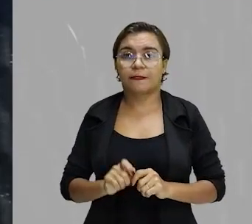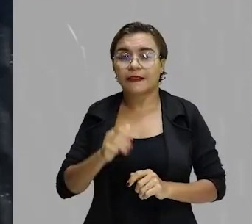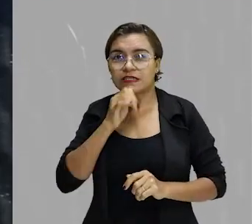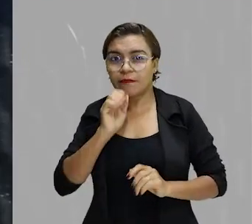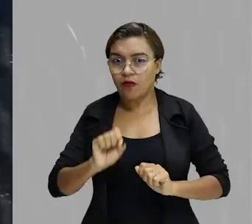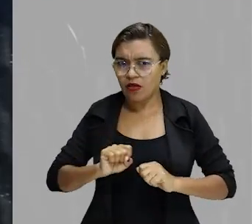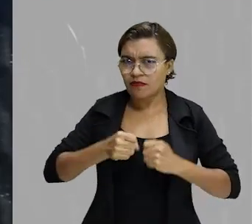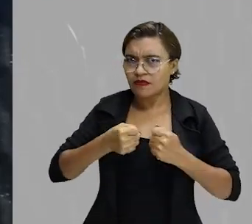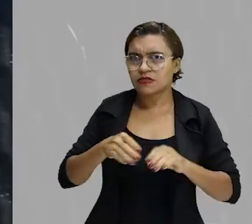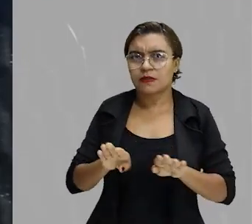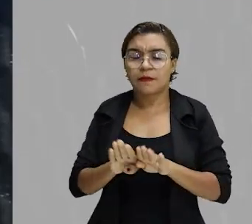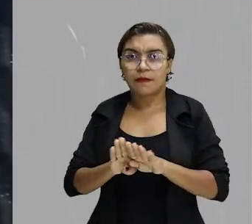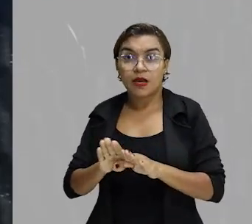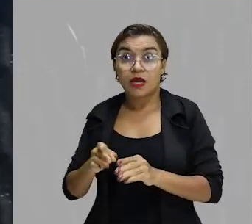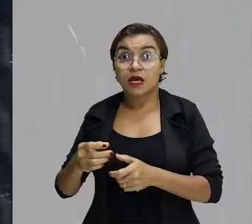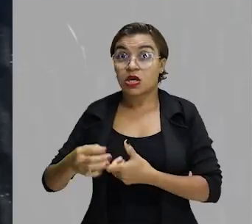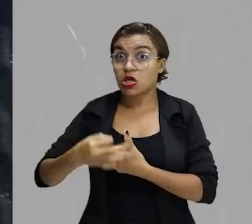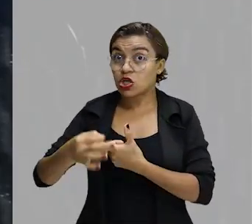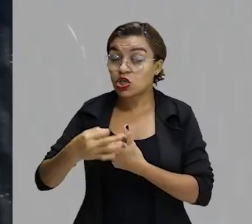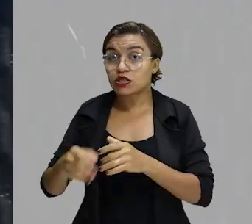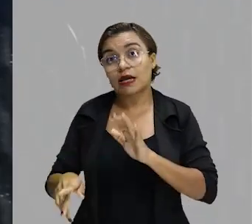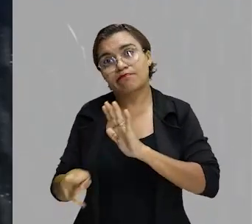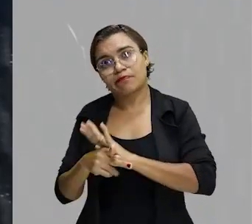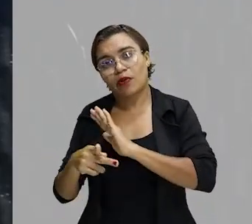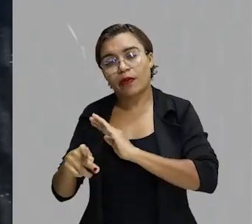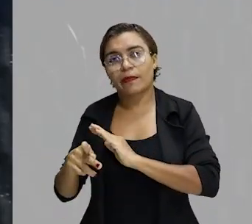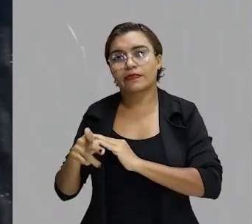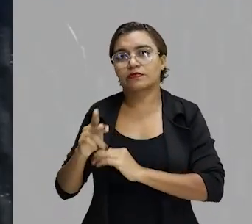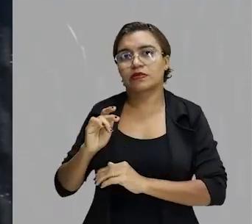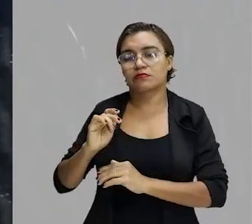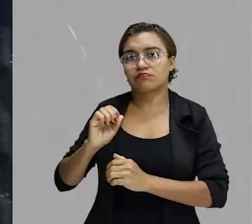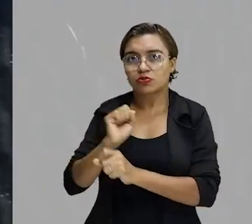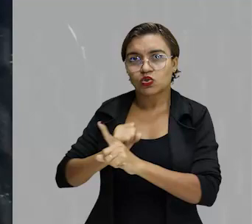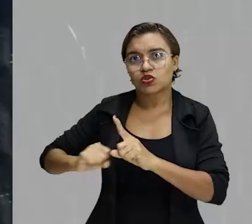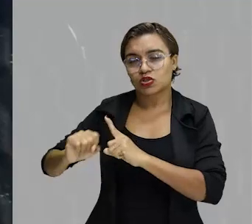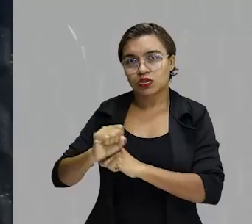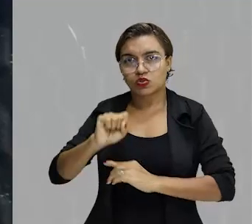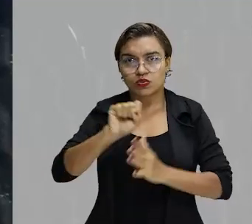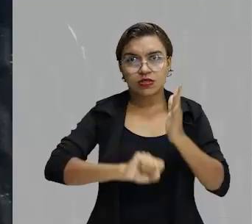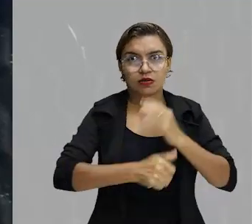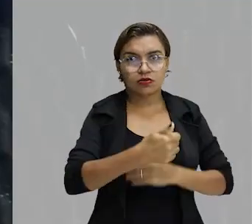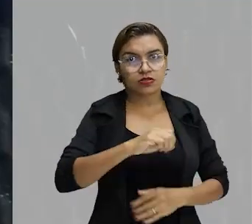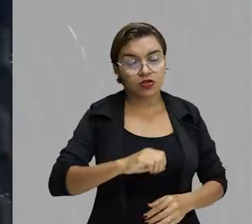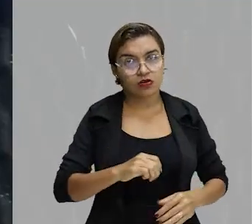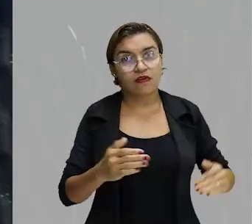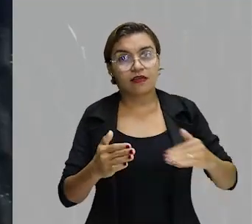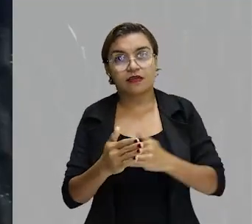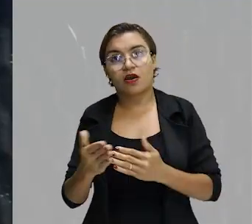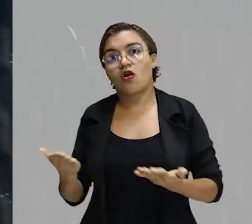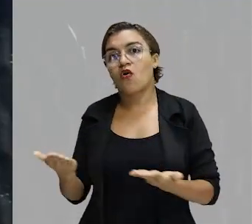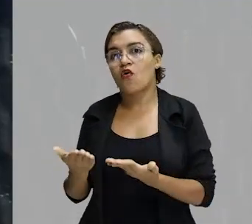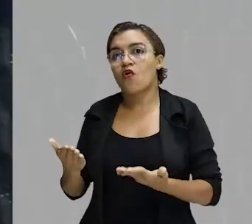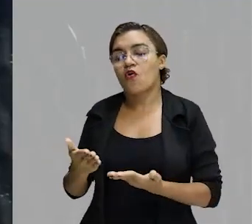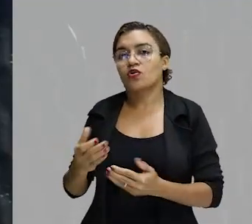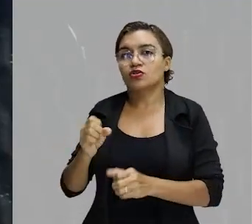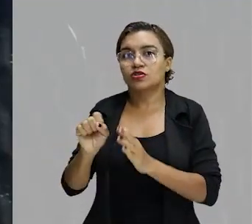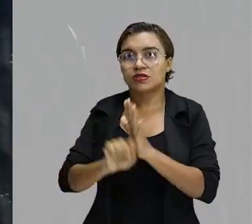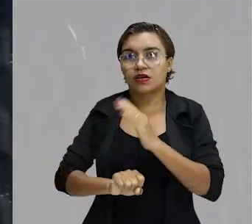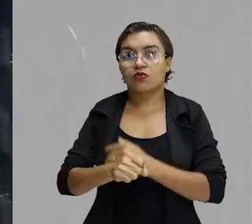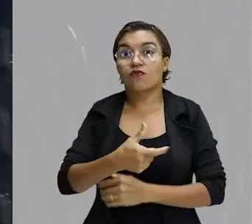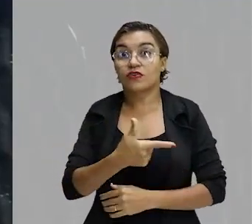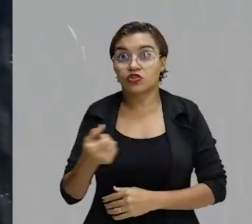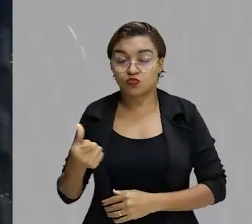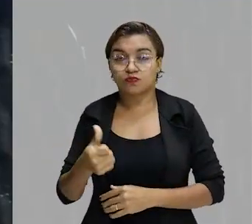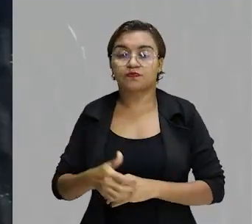desses movimentos que existem na sociologia, tanto do século XIX quanto também da atualidade, século XX e XXI. Beleza? Então